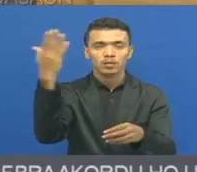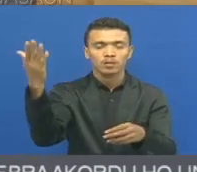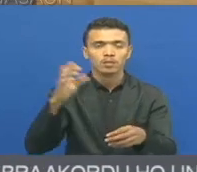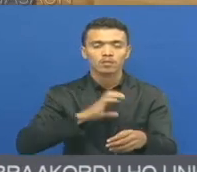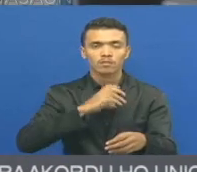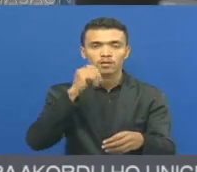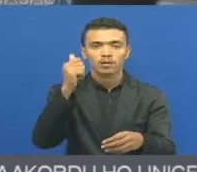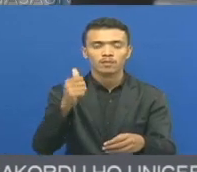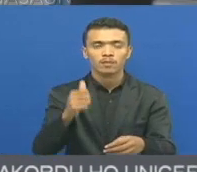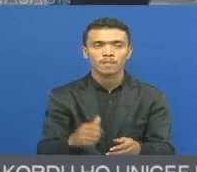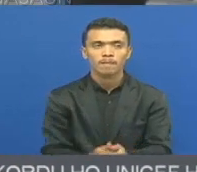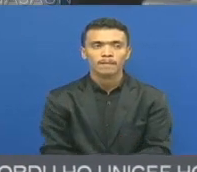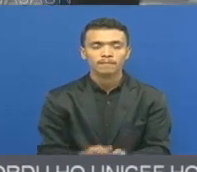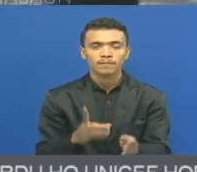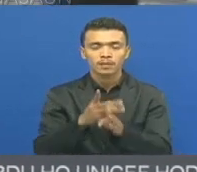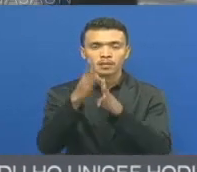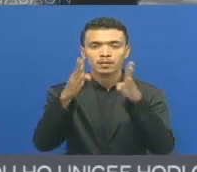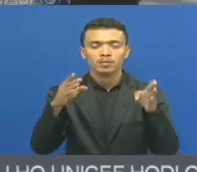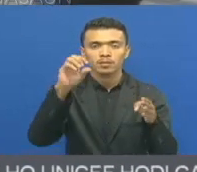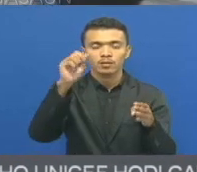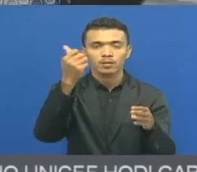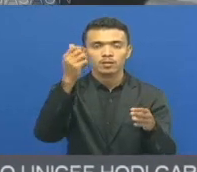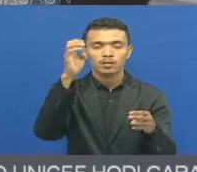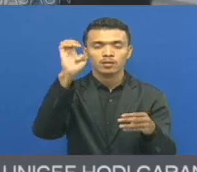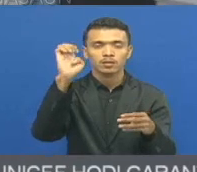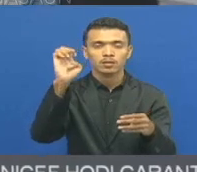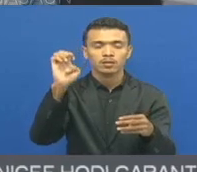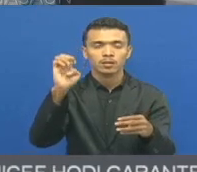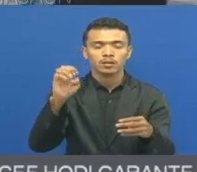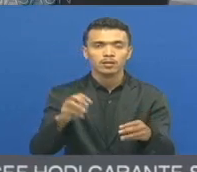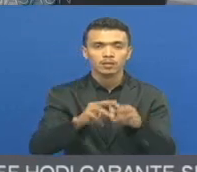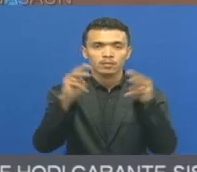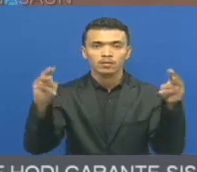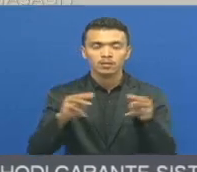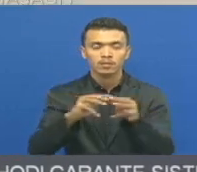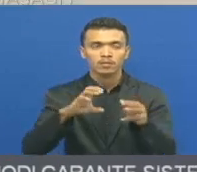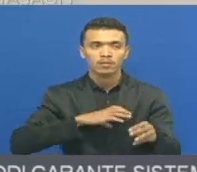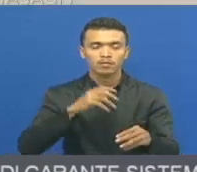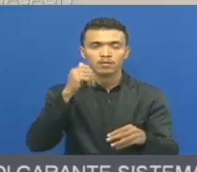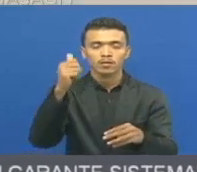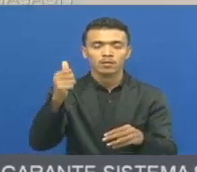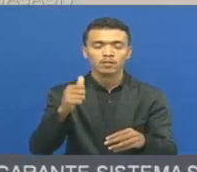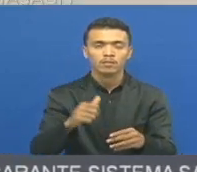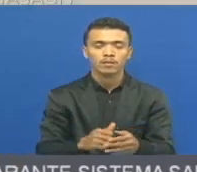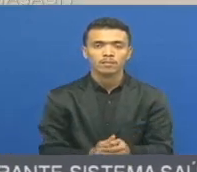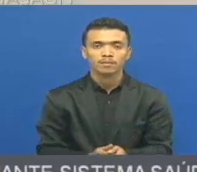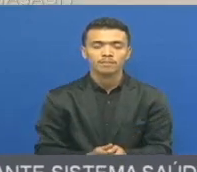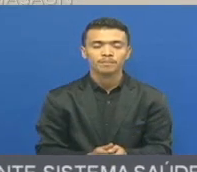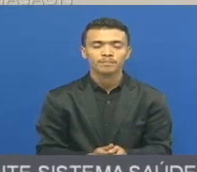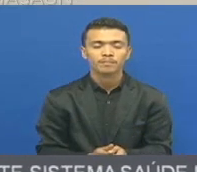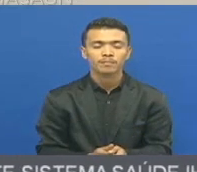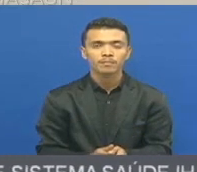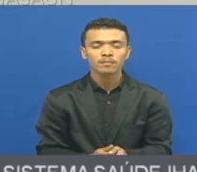Covalima. Diretor Secretariado Técnico Administração Eleitoral Município Covalima, Francisco Guzmão,